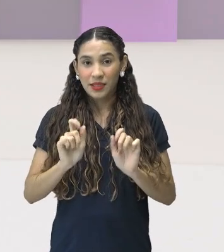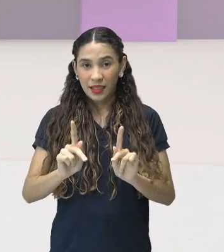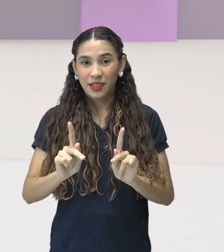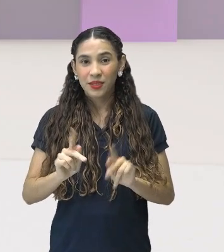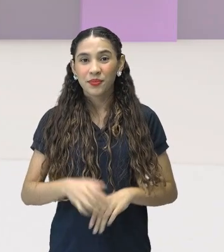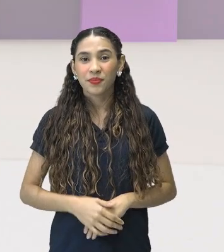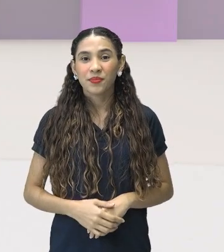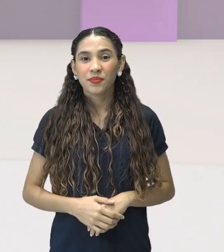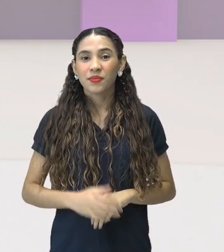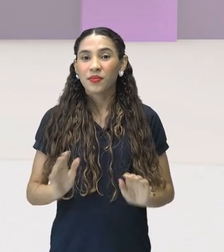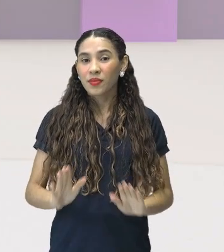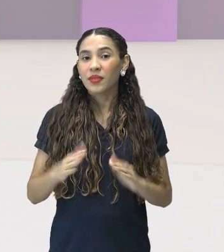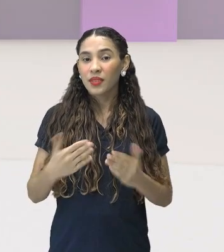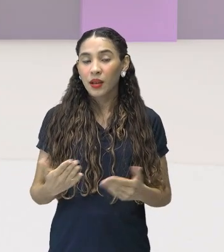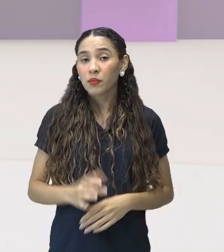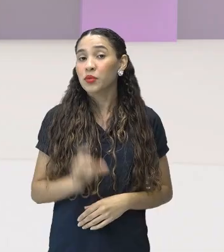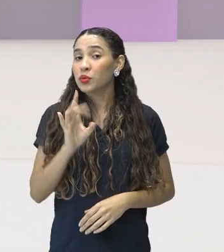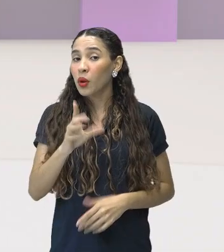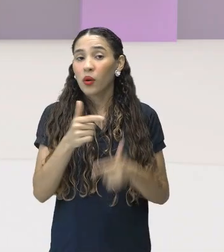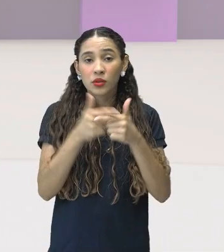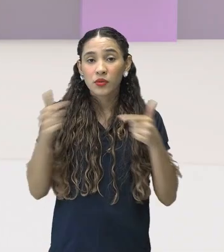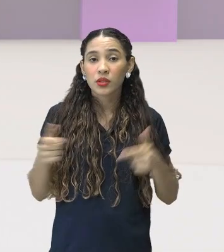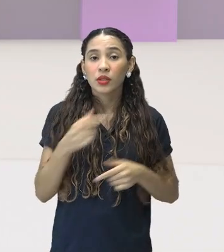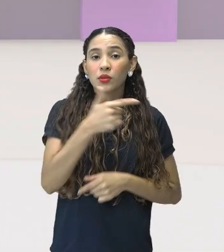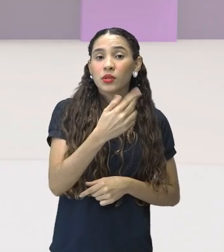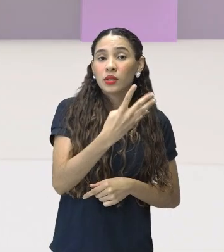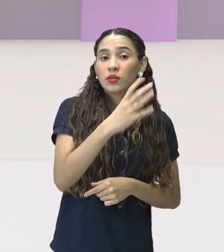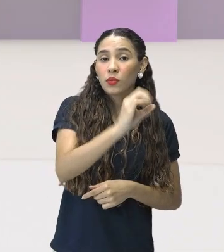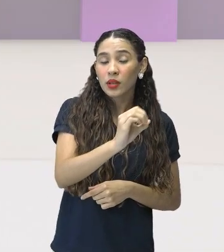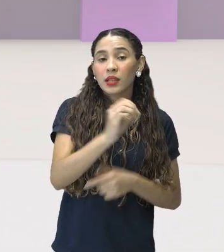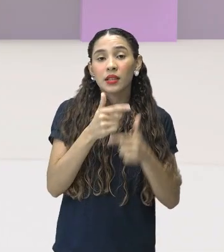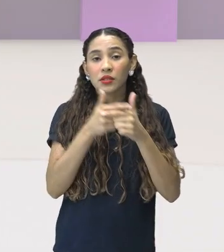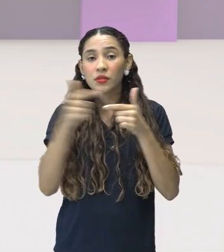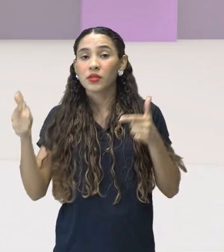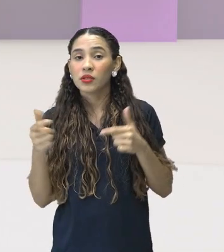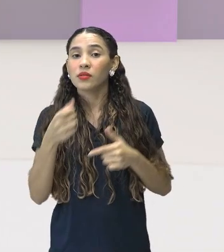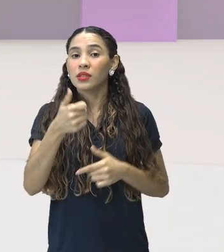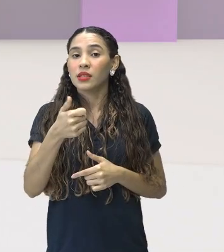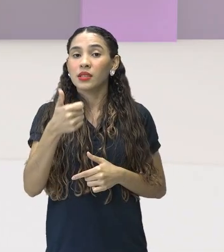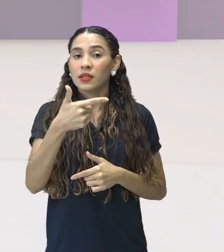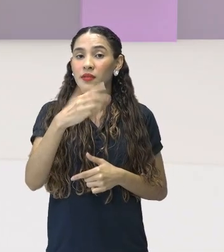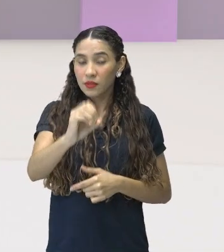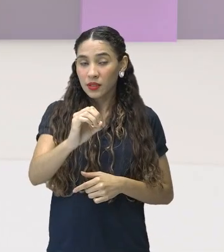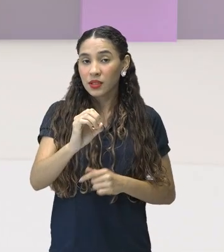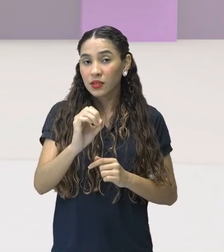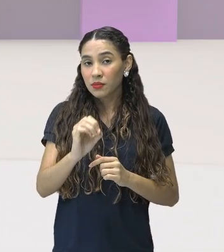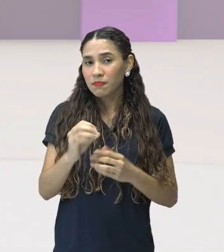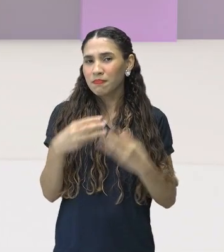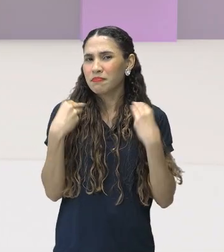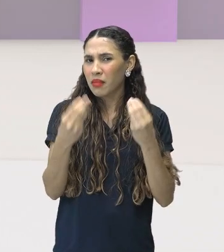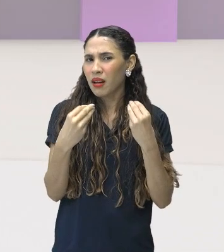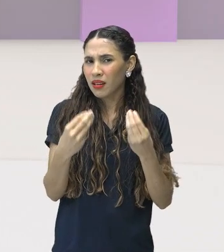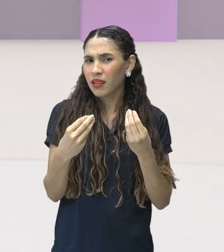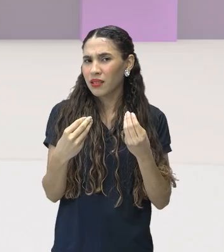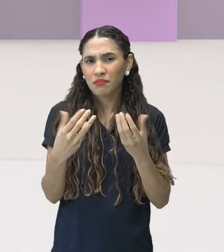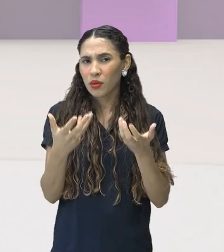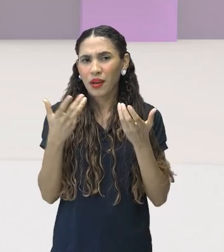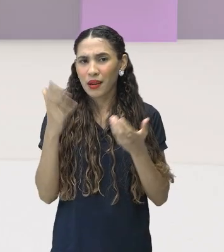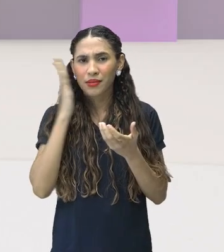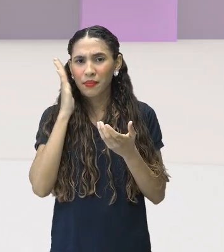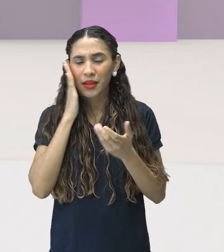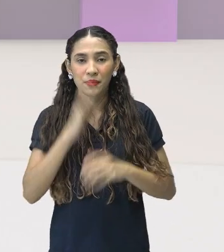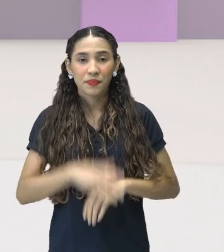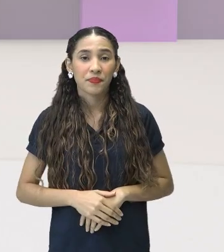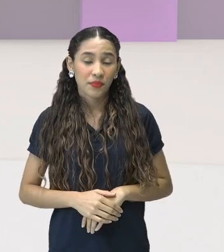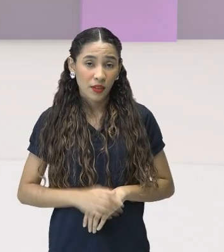certinho. Então, basta a gente dividir 240 por 120. E para que eu quero saber